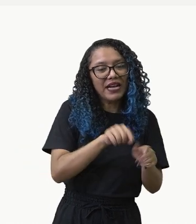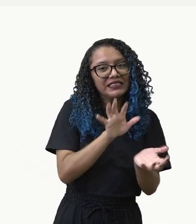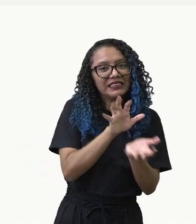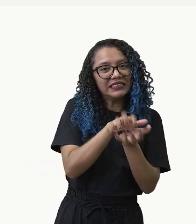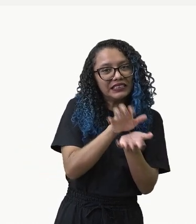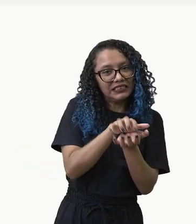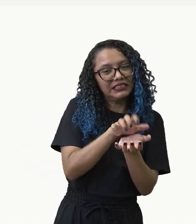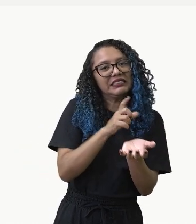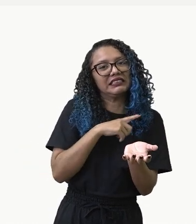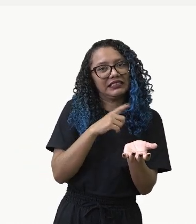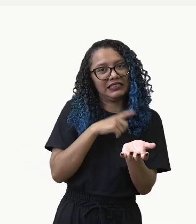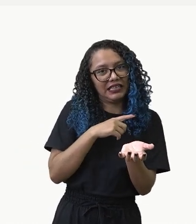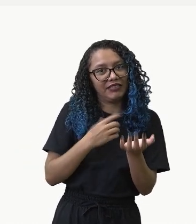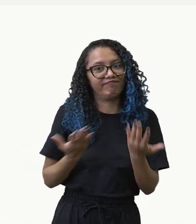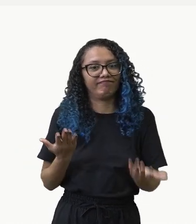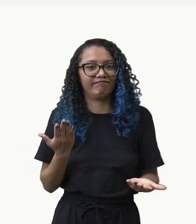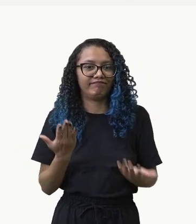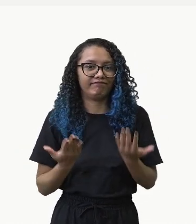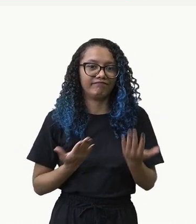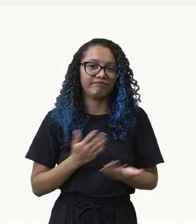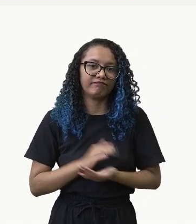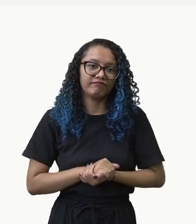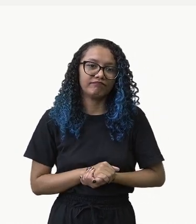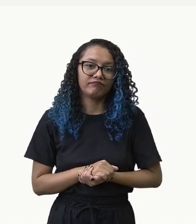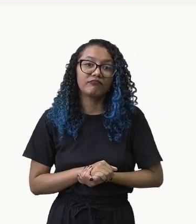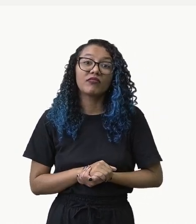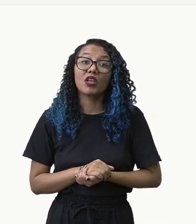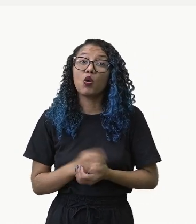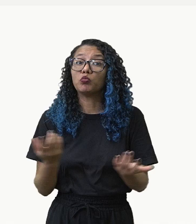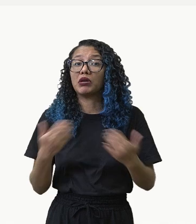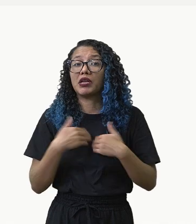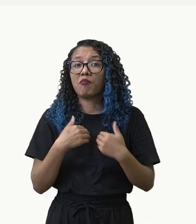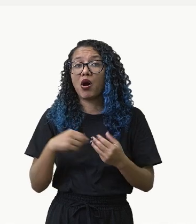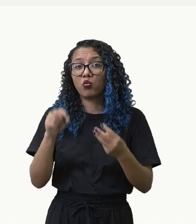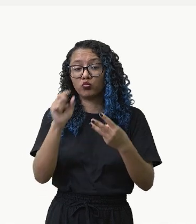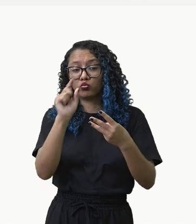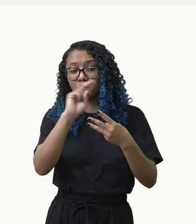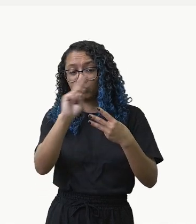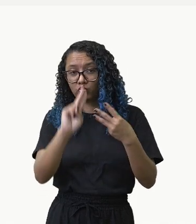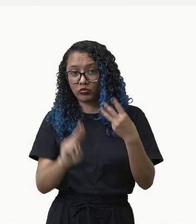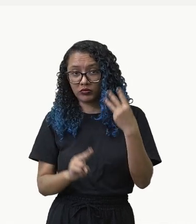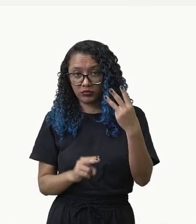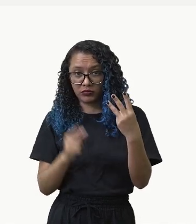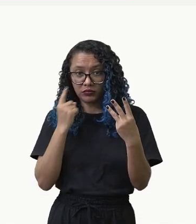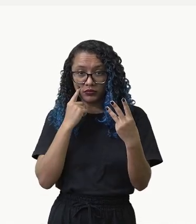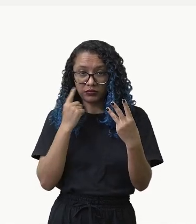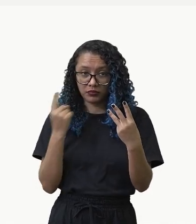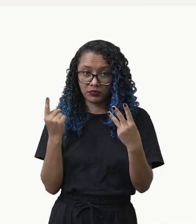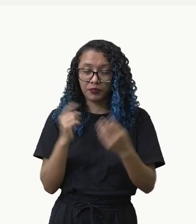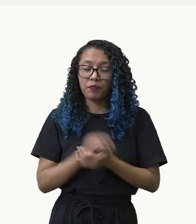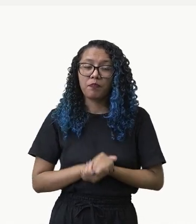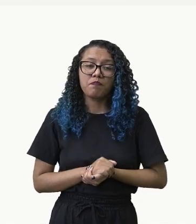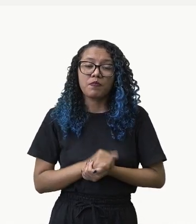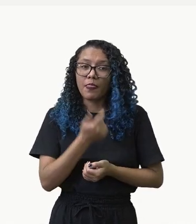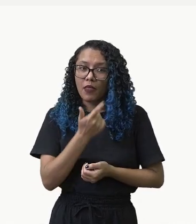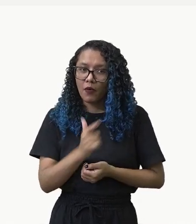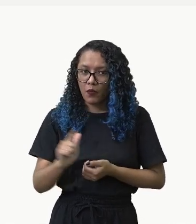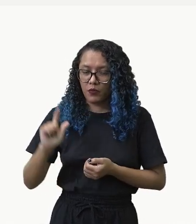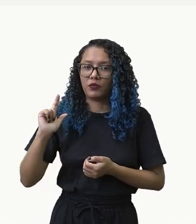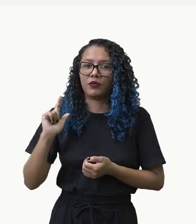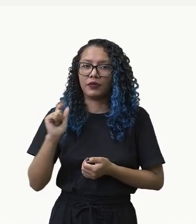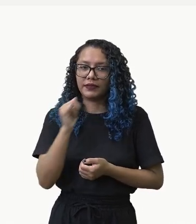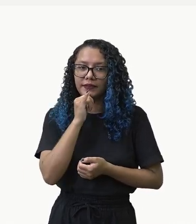animais né três nomes né New Leones Professor mais exemp sim